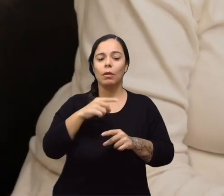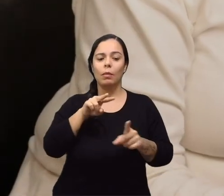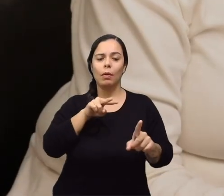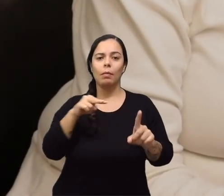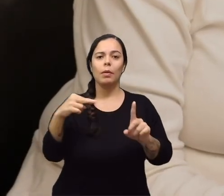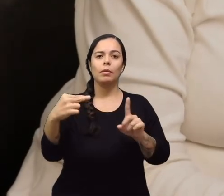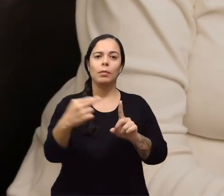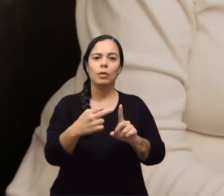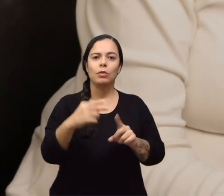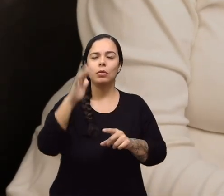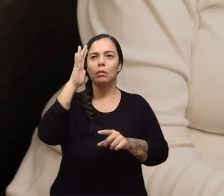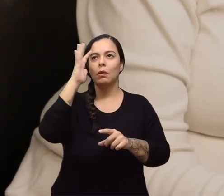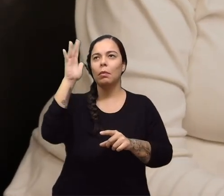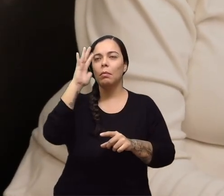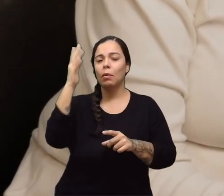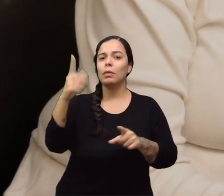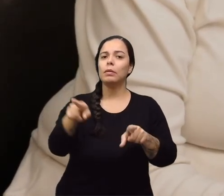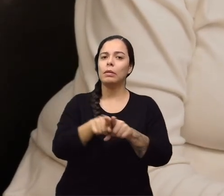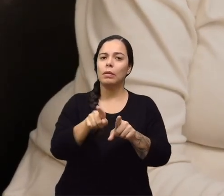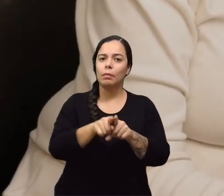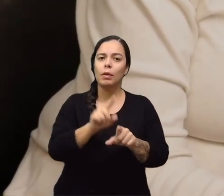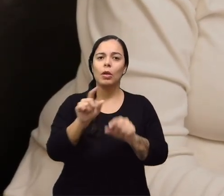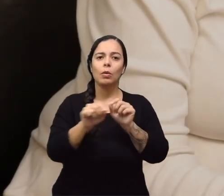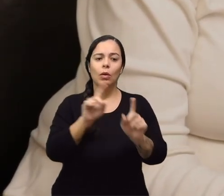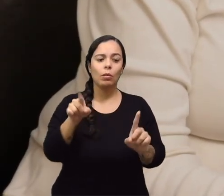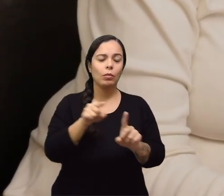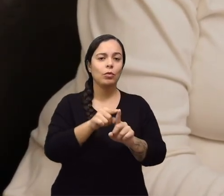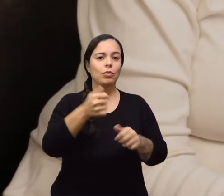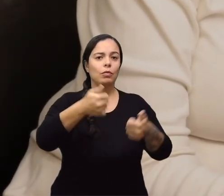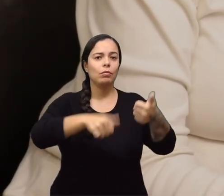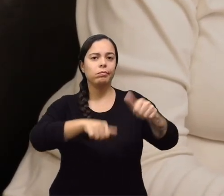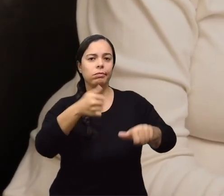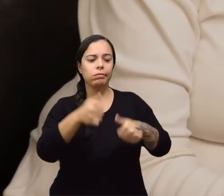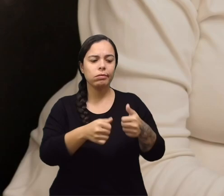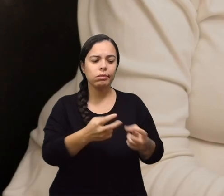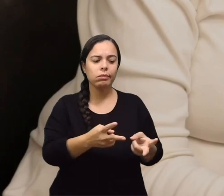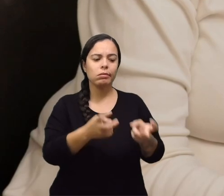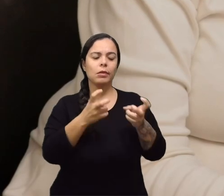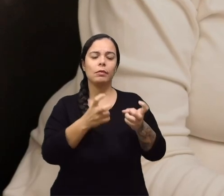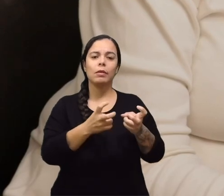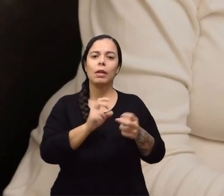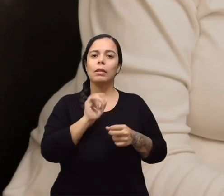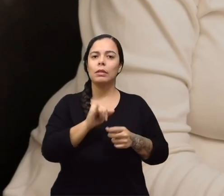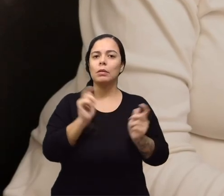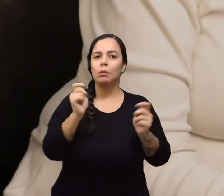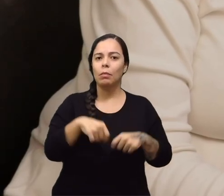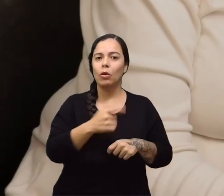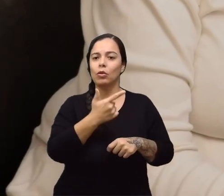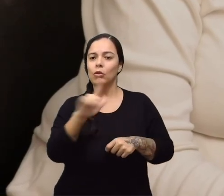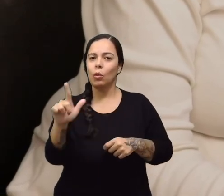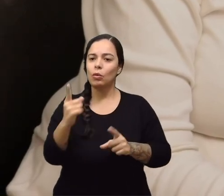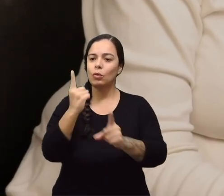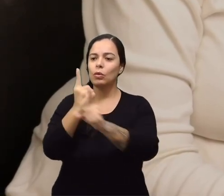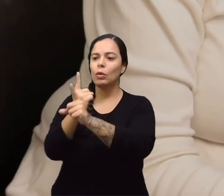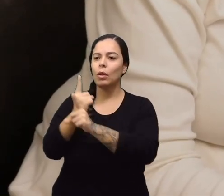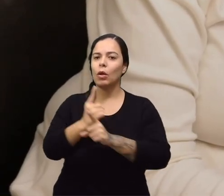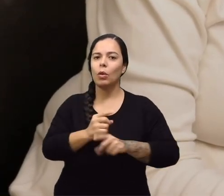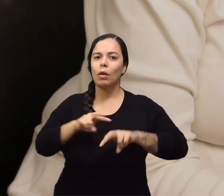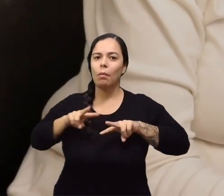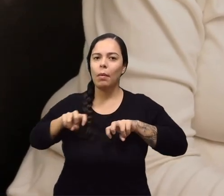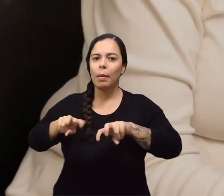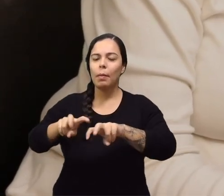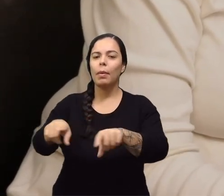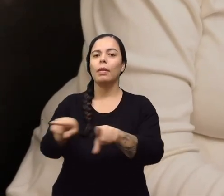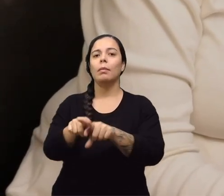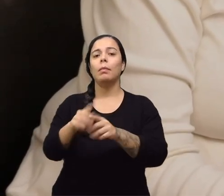uma perspectiva, hipóteses, inclusive, para verificar do que poderia ainda ser encontrado em